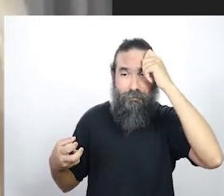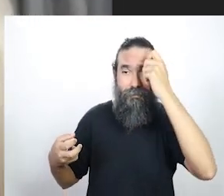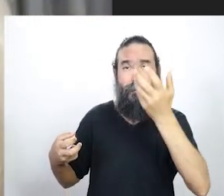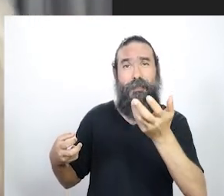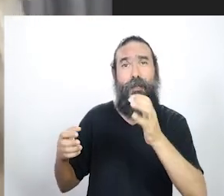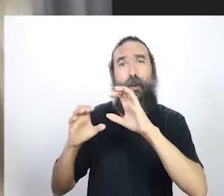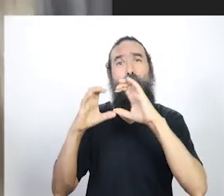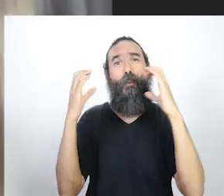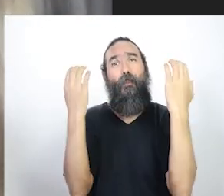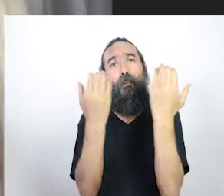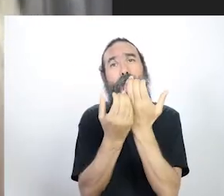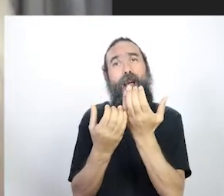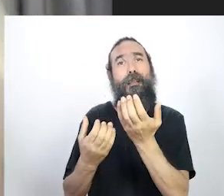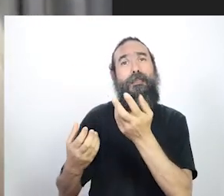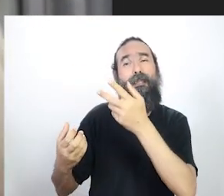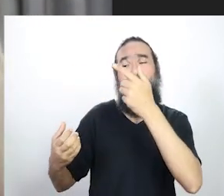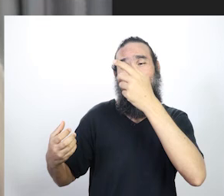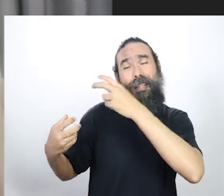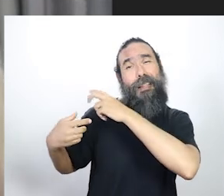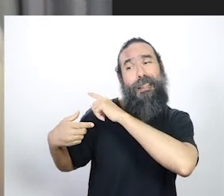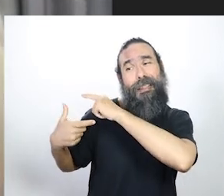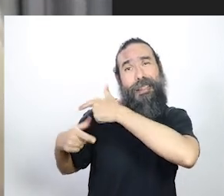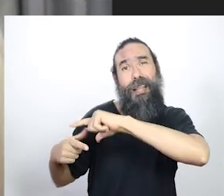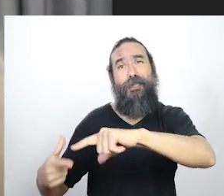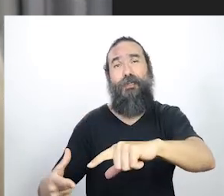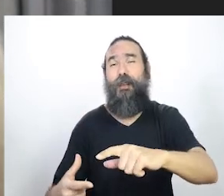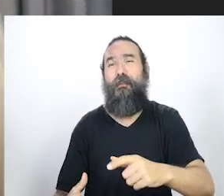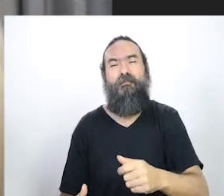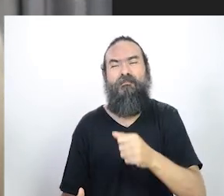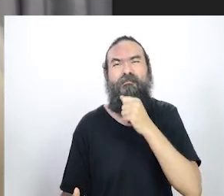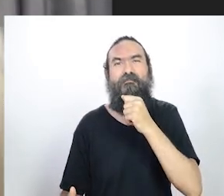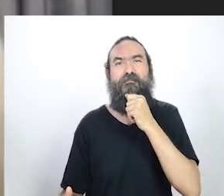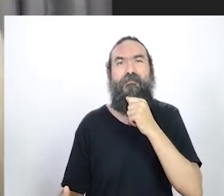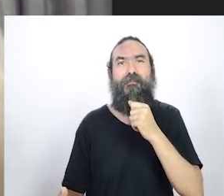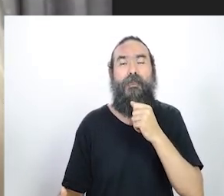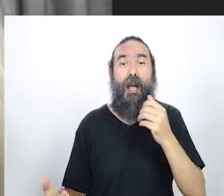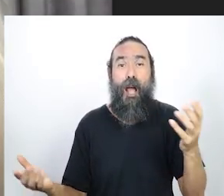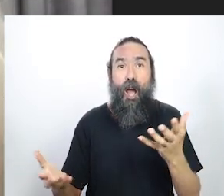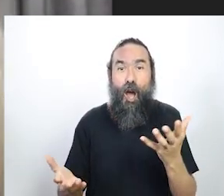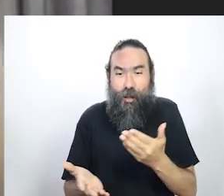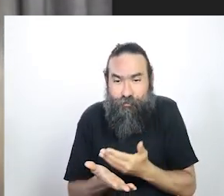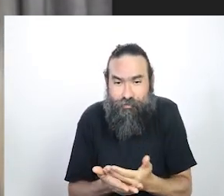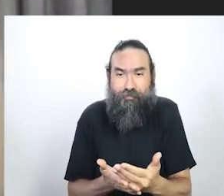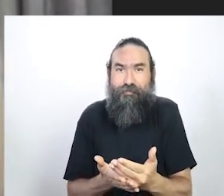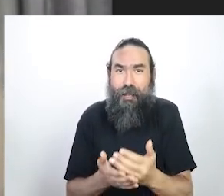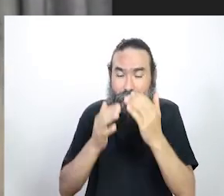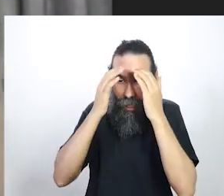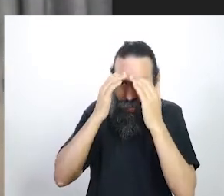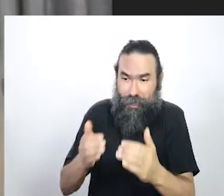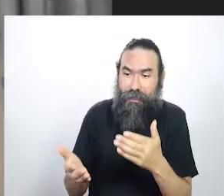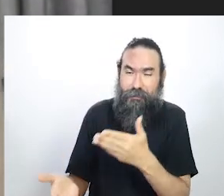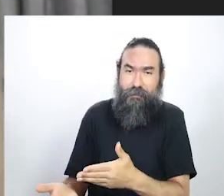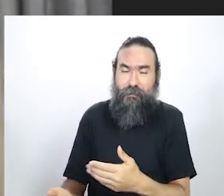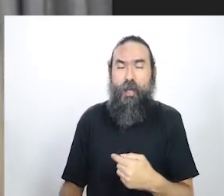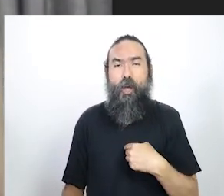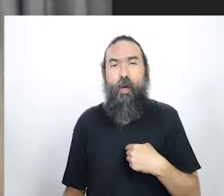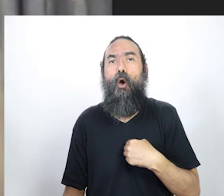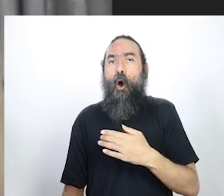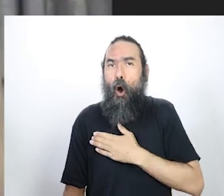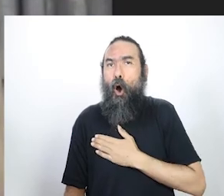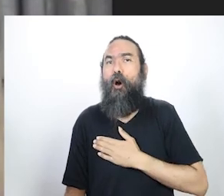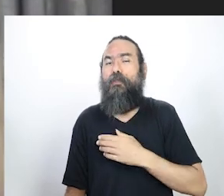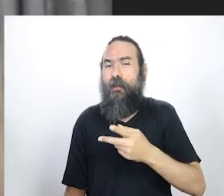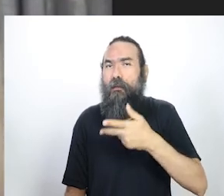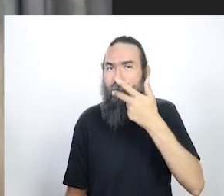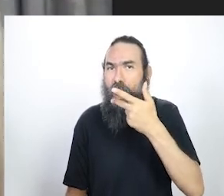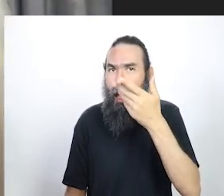culturas tradicionais, das culturas periféricas, fomos construindo, né, algo de novo. Então, eu gosto sempre de falar porque é